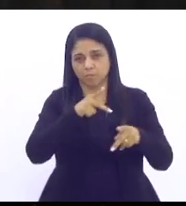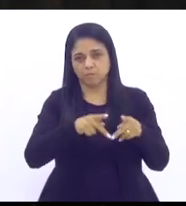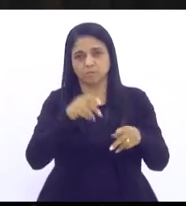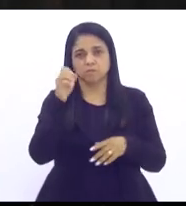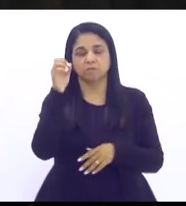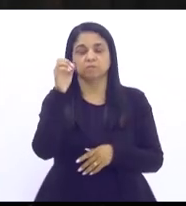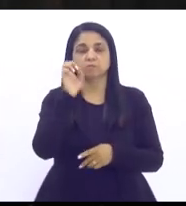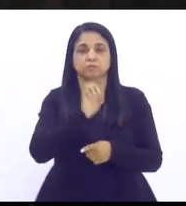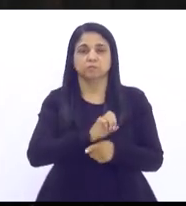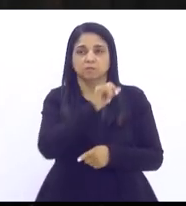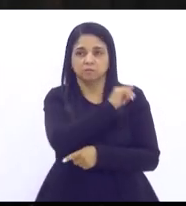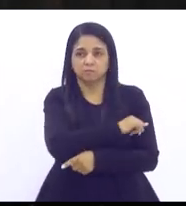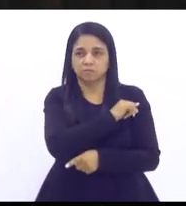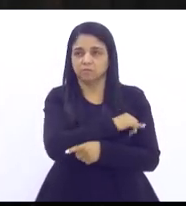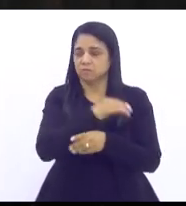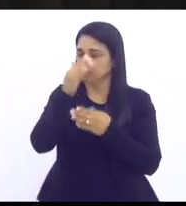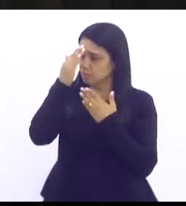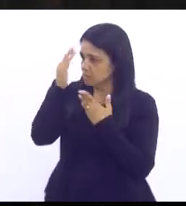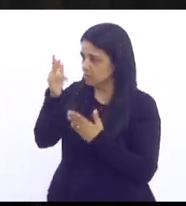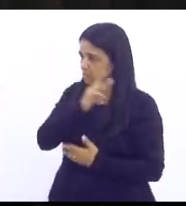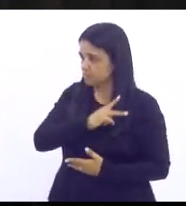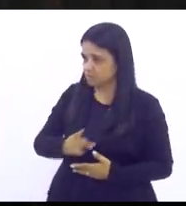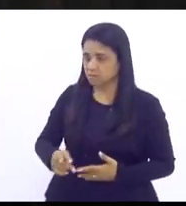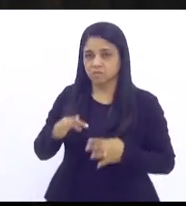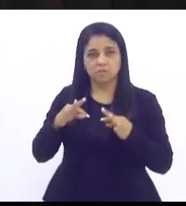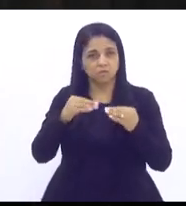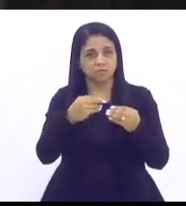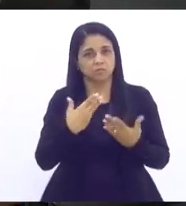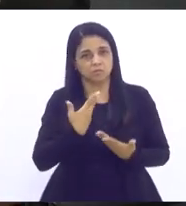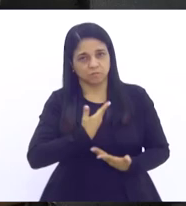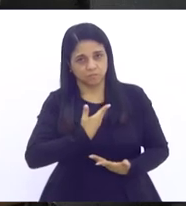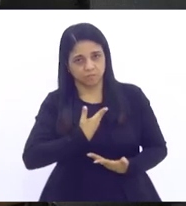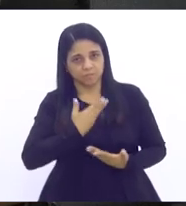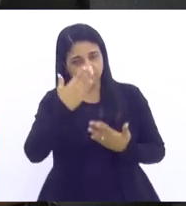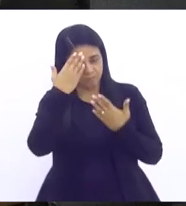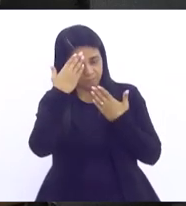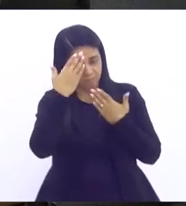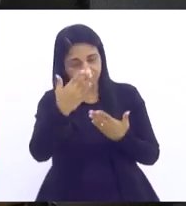Muitíssimo obrigada, presidente. Obrigada a todas e todos os colegas.